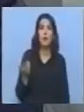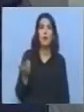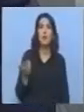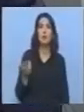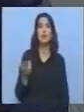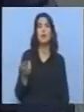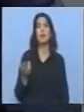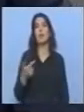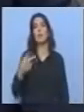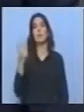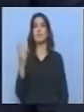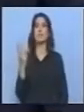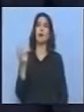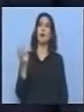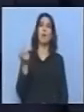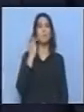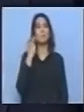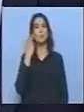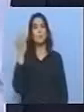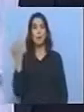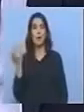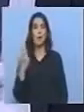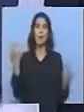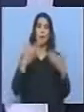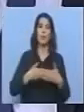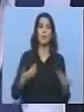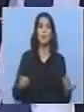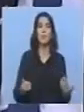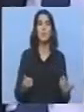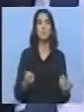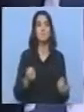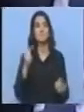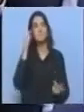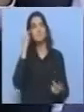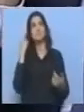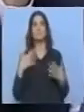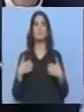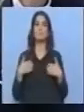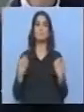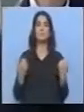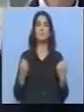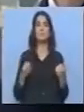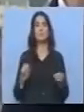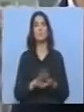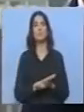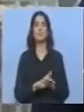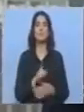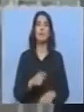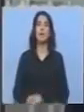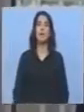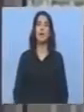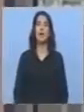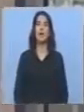um espetáculo de televisão de uma noite de uma quinta ou de uma sexta-feira em que a notícia vai ser...